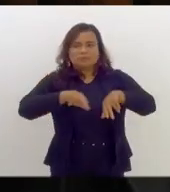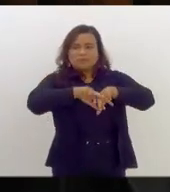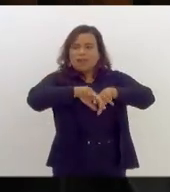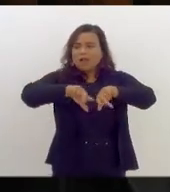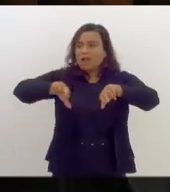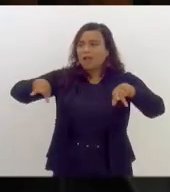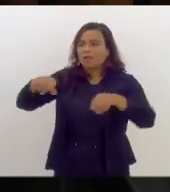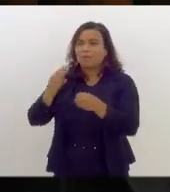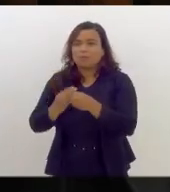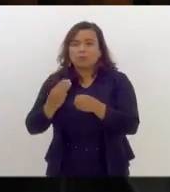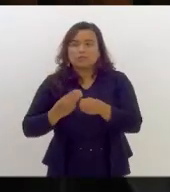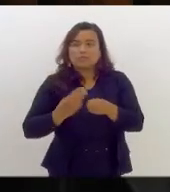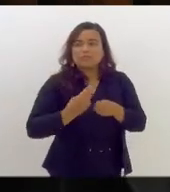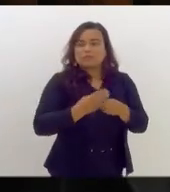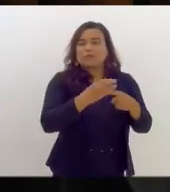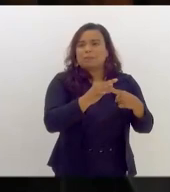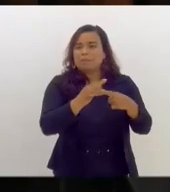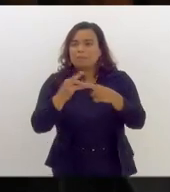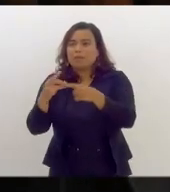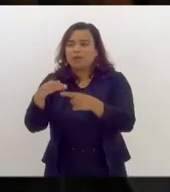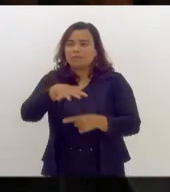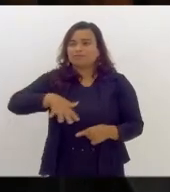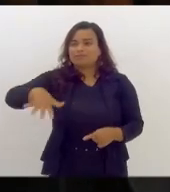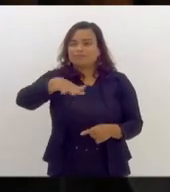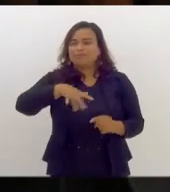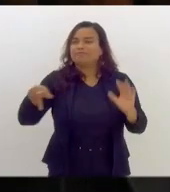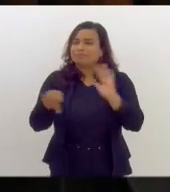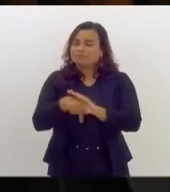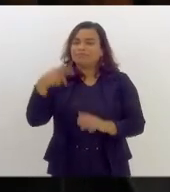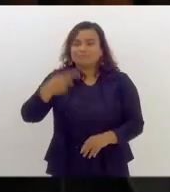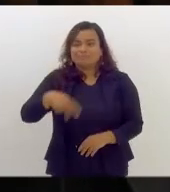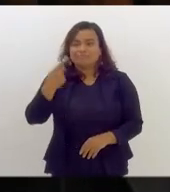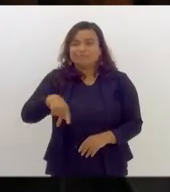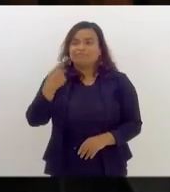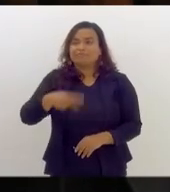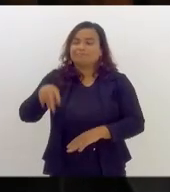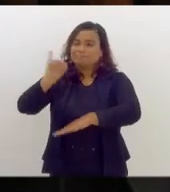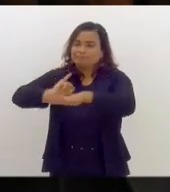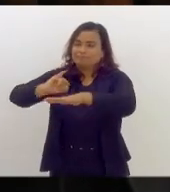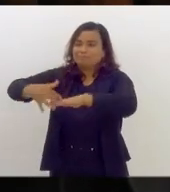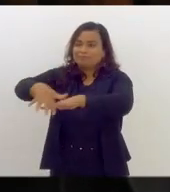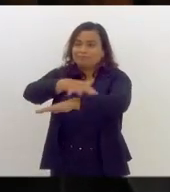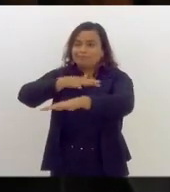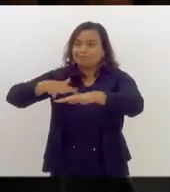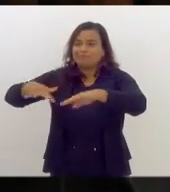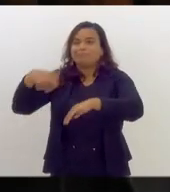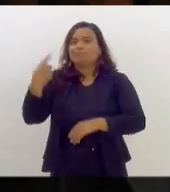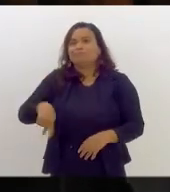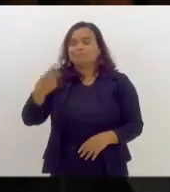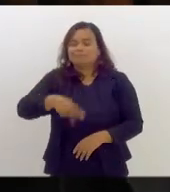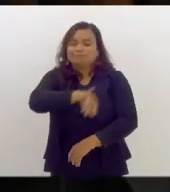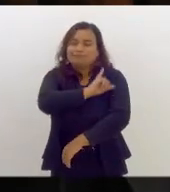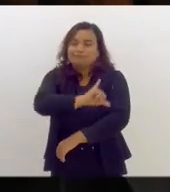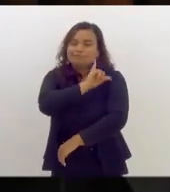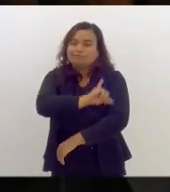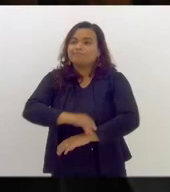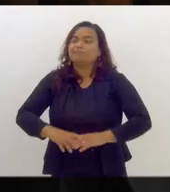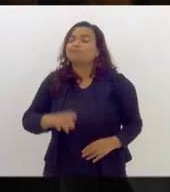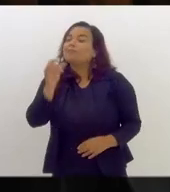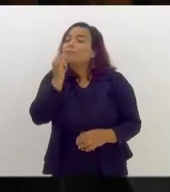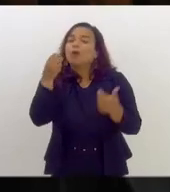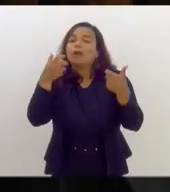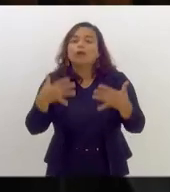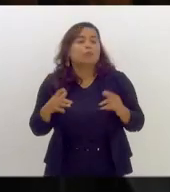municípios periféricos da nossa região metropolitana como por exemplo